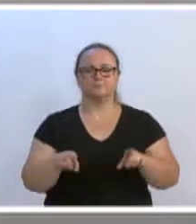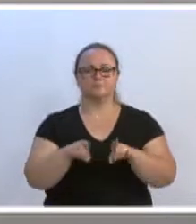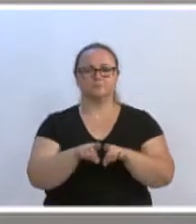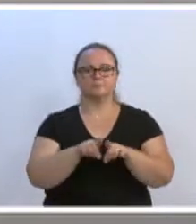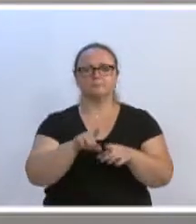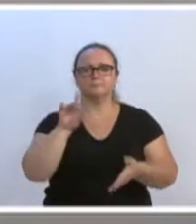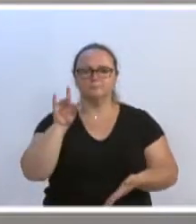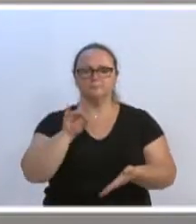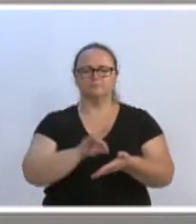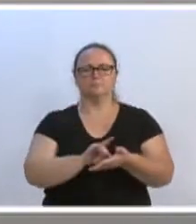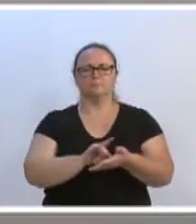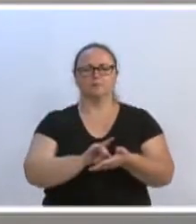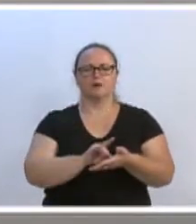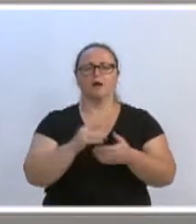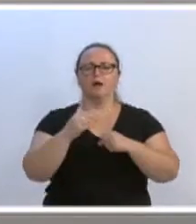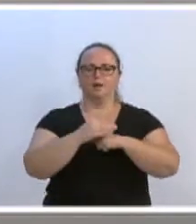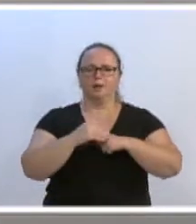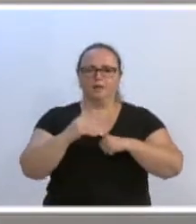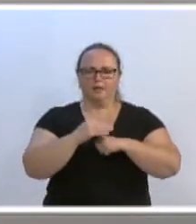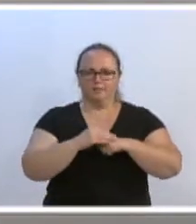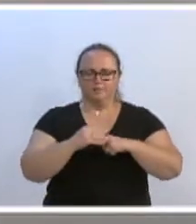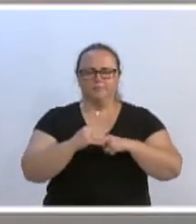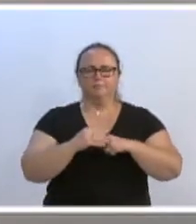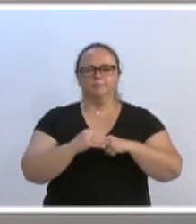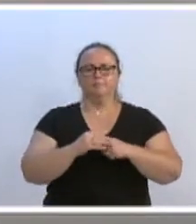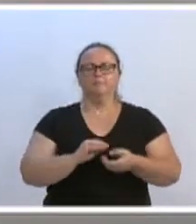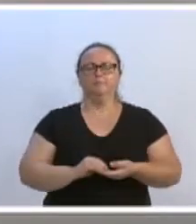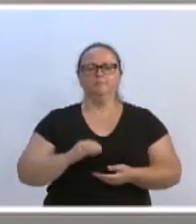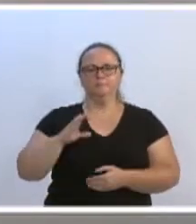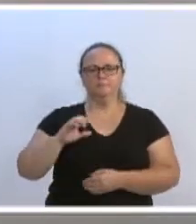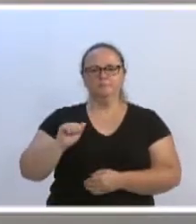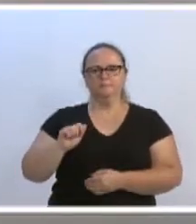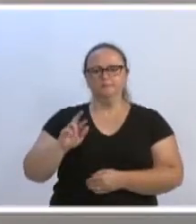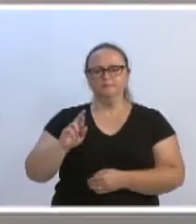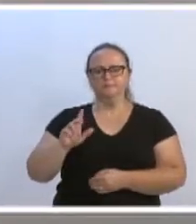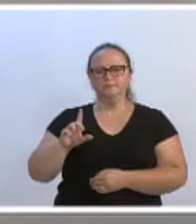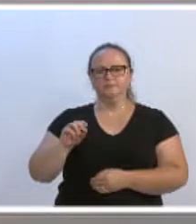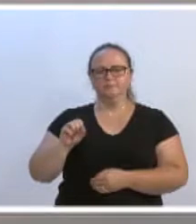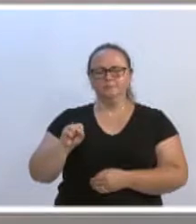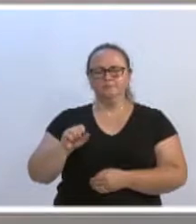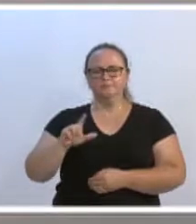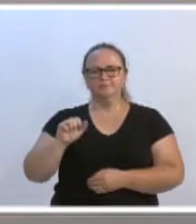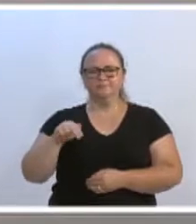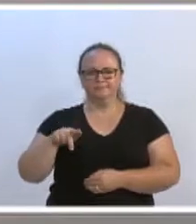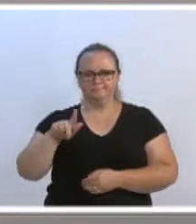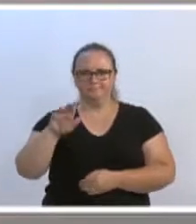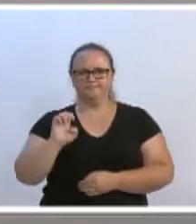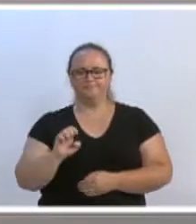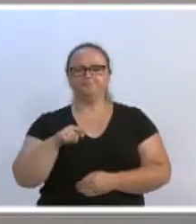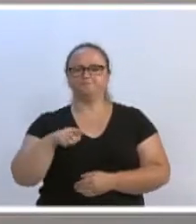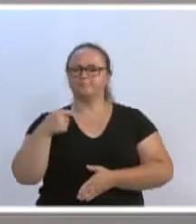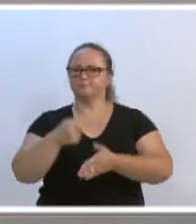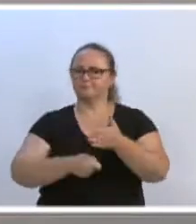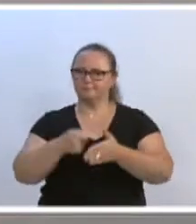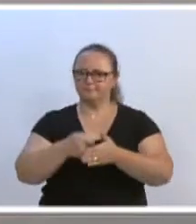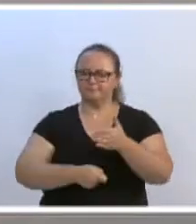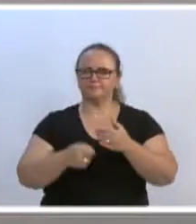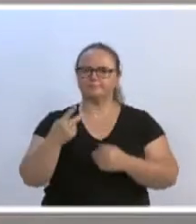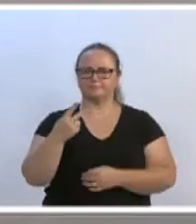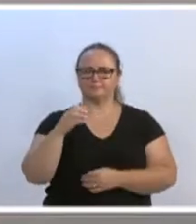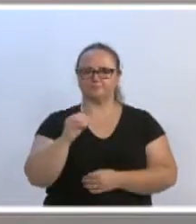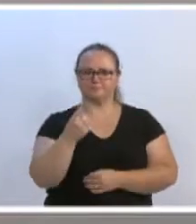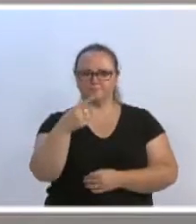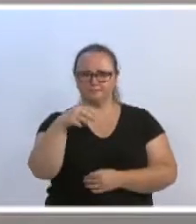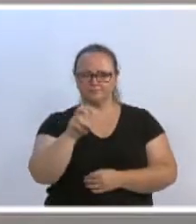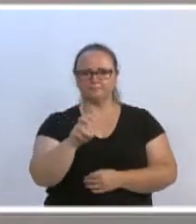carinho apreço que tenho pelo ex-presidente carlos lang a qual enfrentou no final de 2015